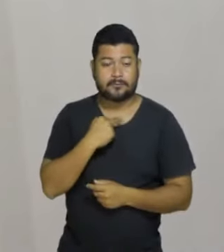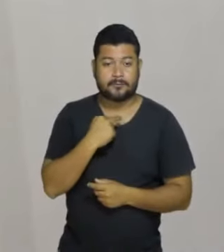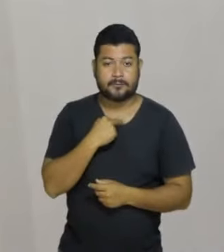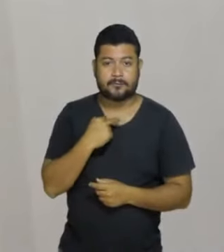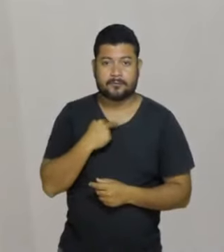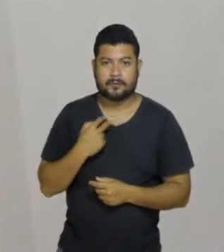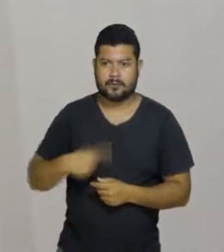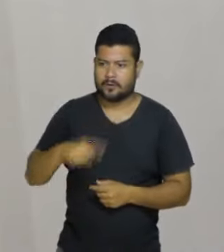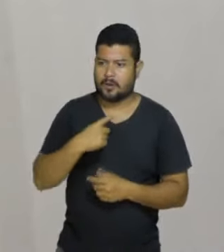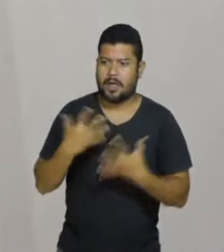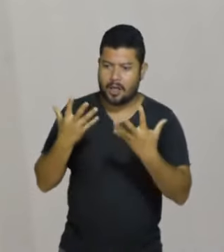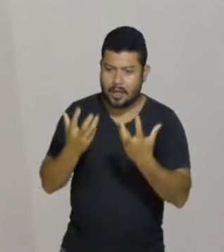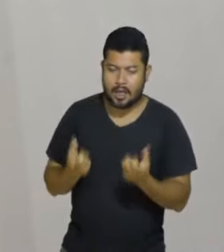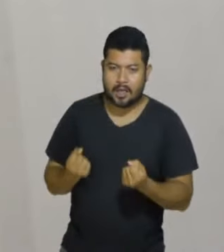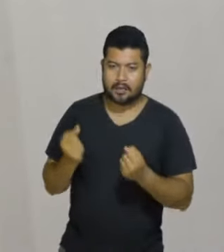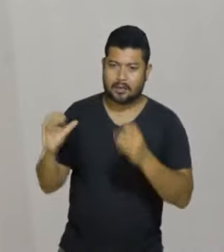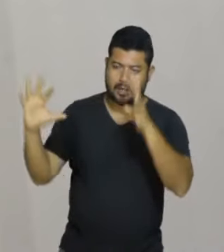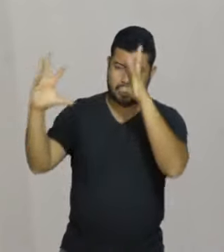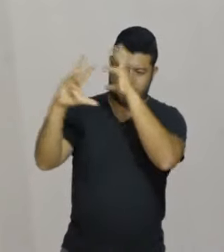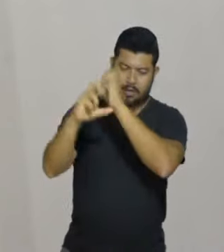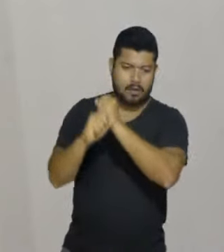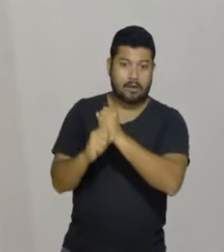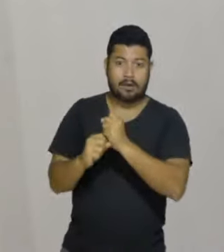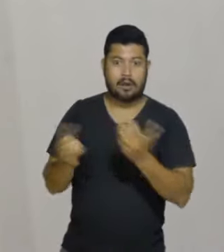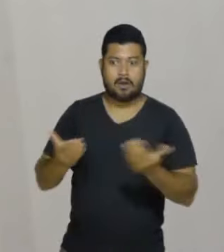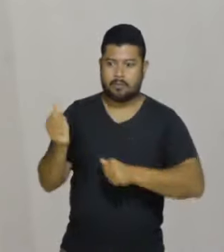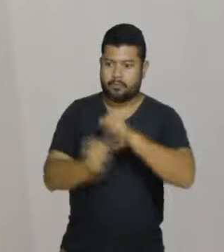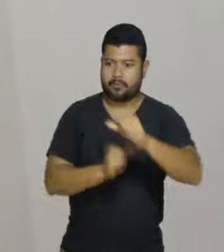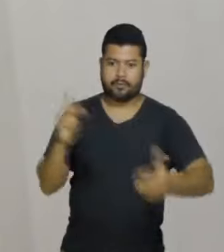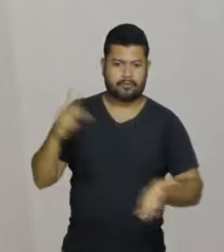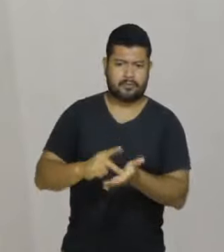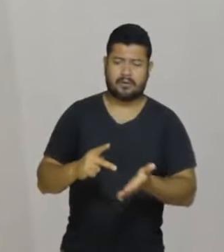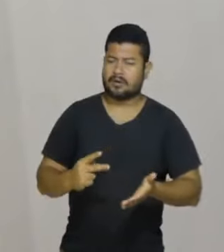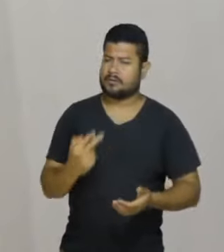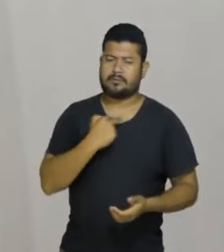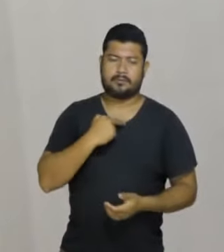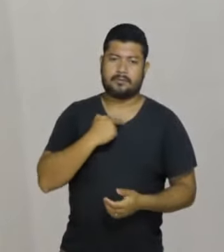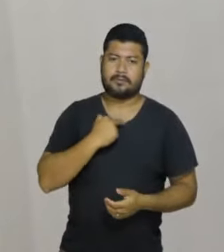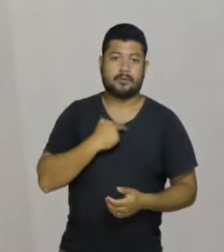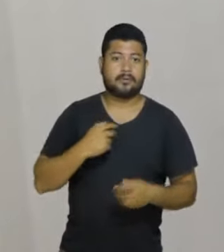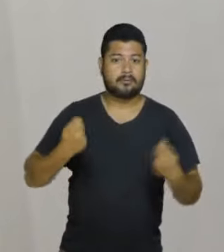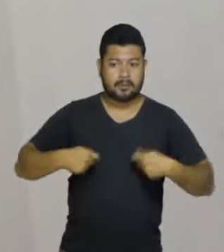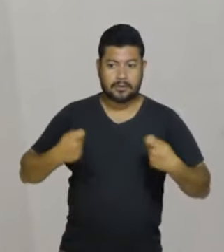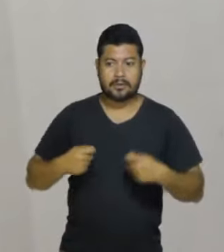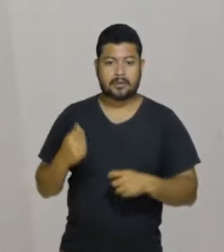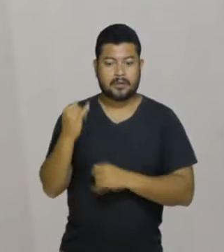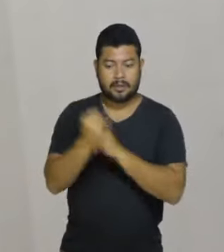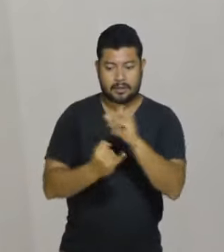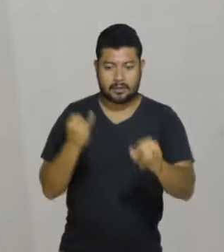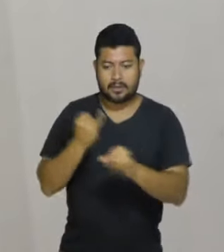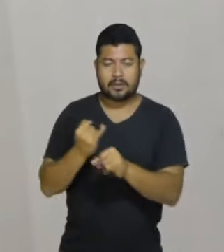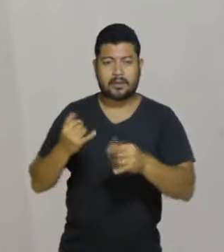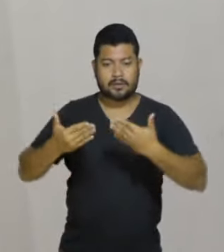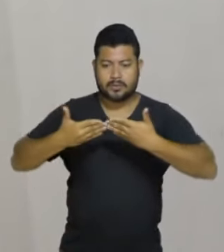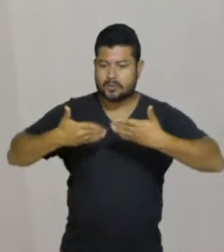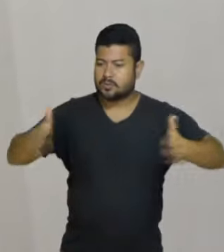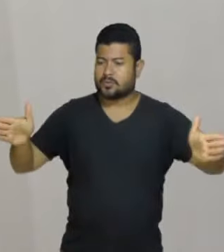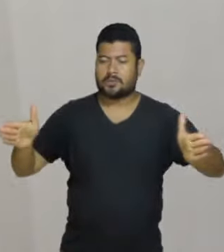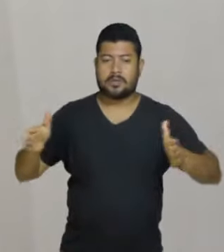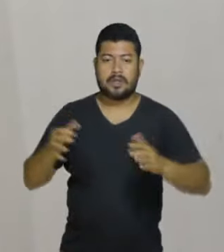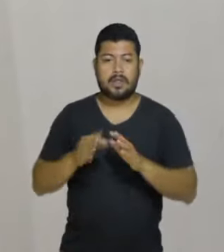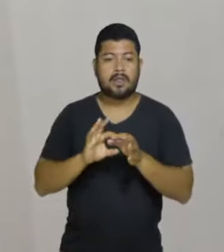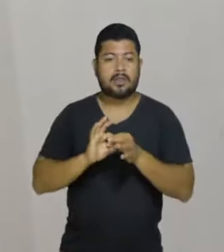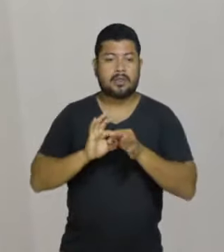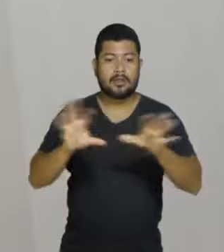Podemos escolher um futuro diferente, um futuro em que a internet seja um farol de liberdade, um espaço onde todas as